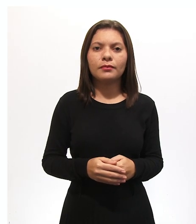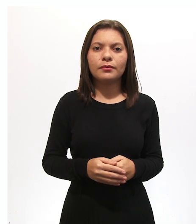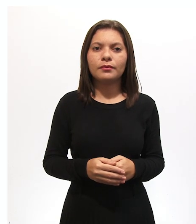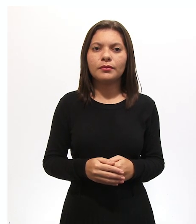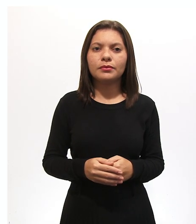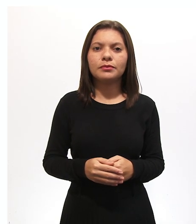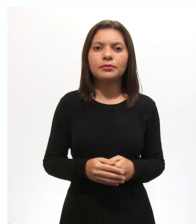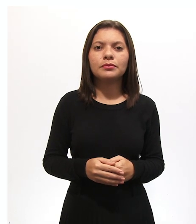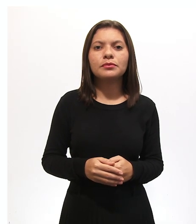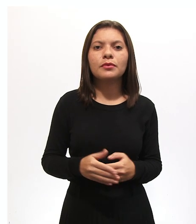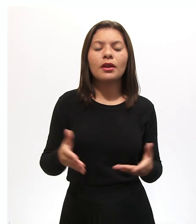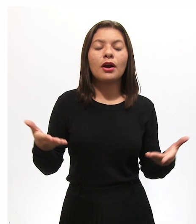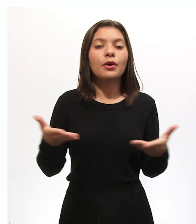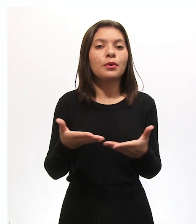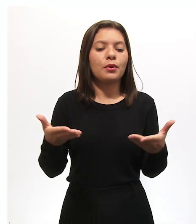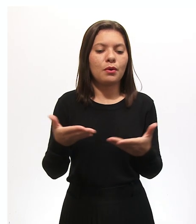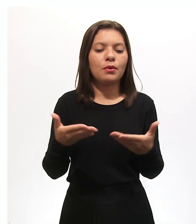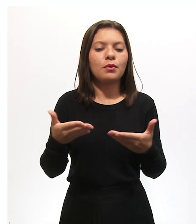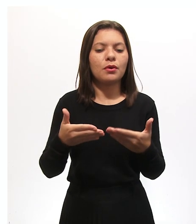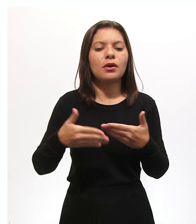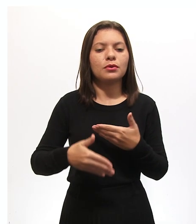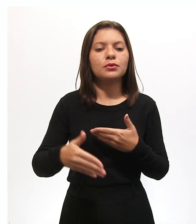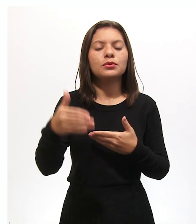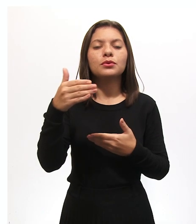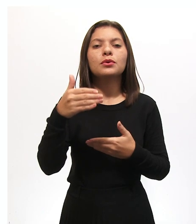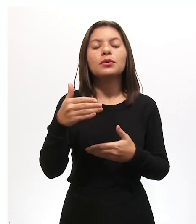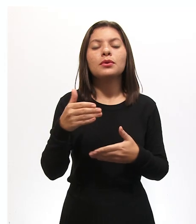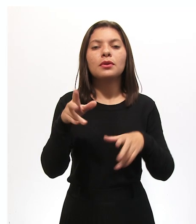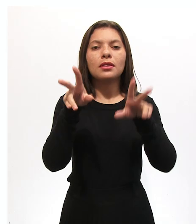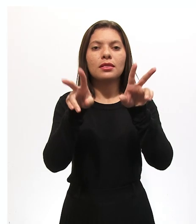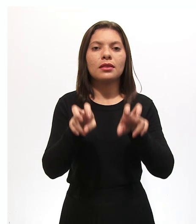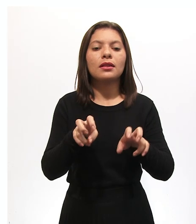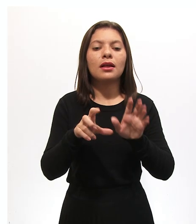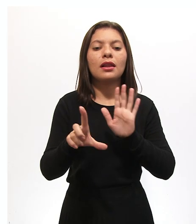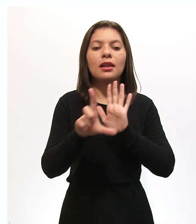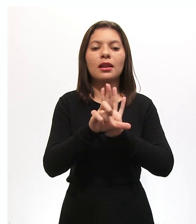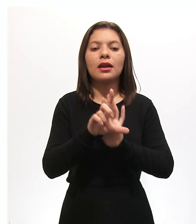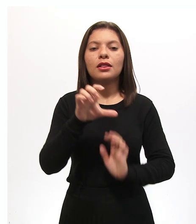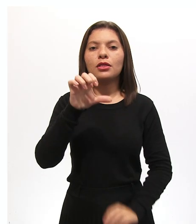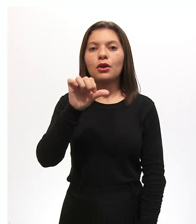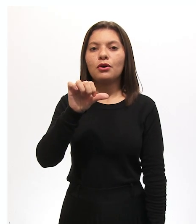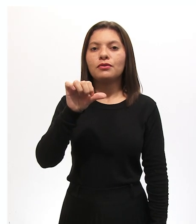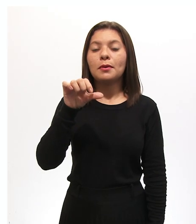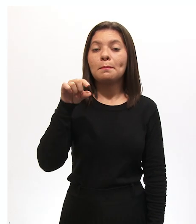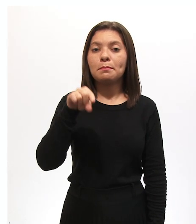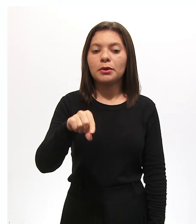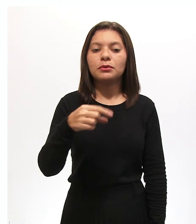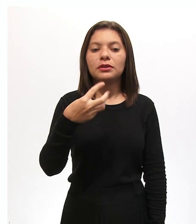E agora a gente avança aqui para falar um pouco da Lei